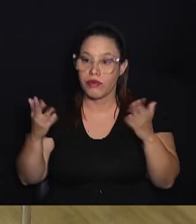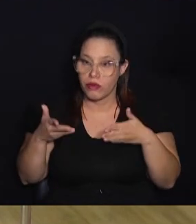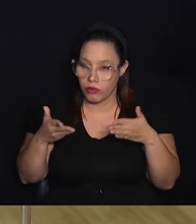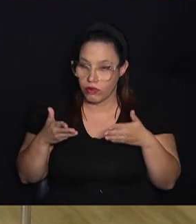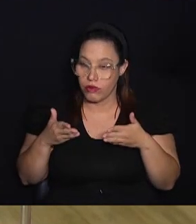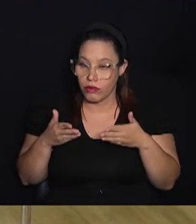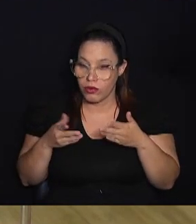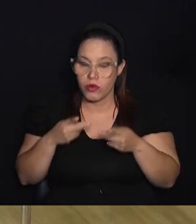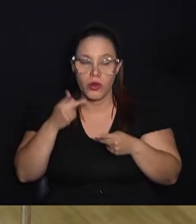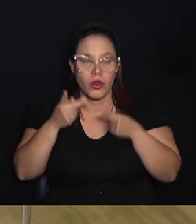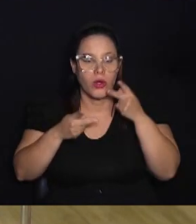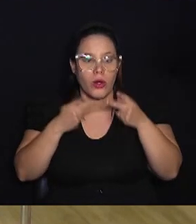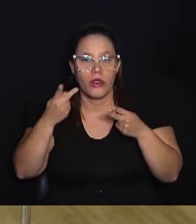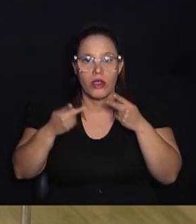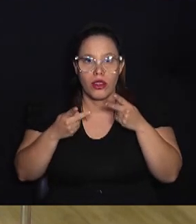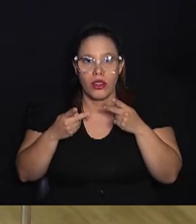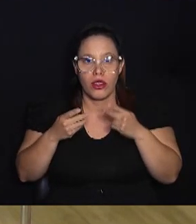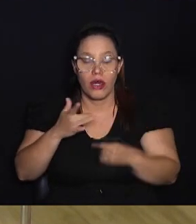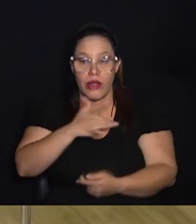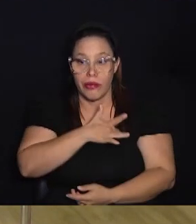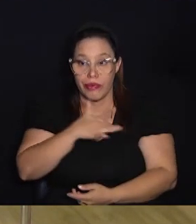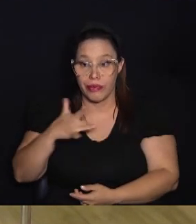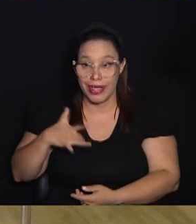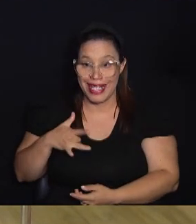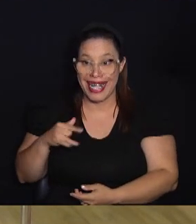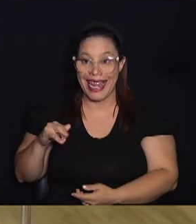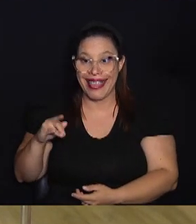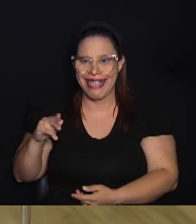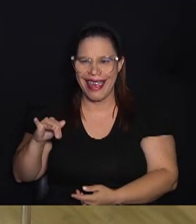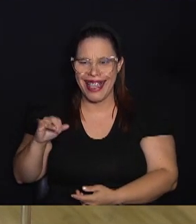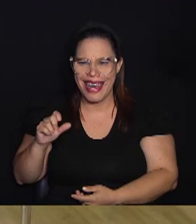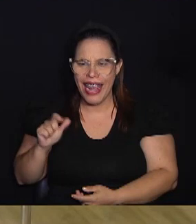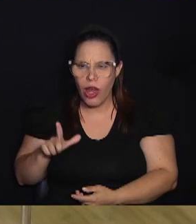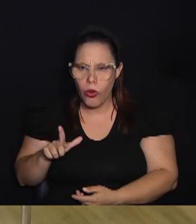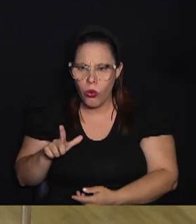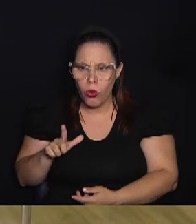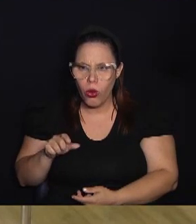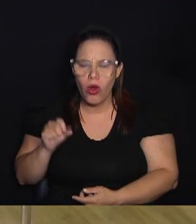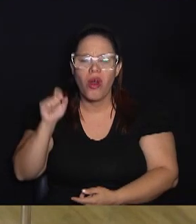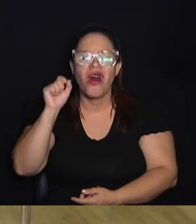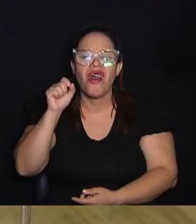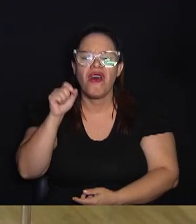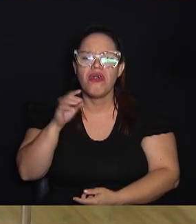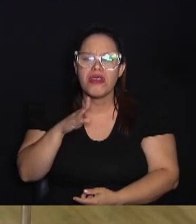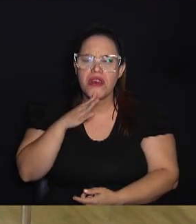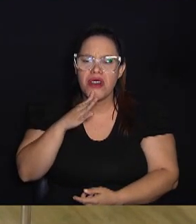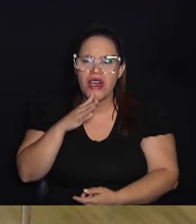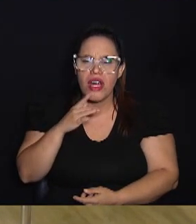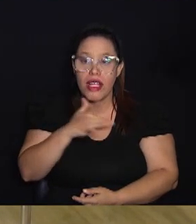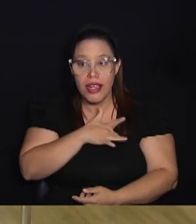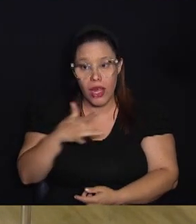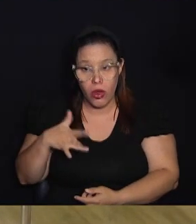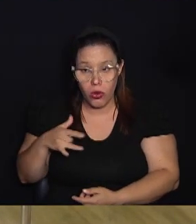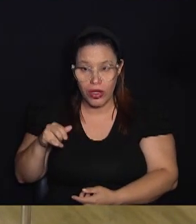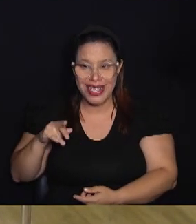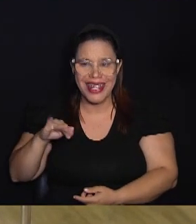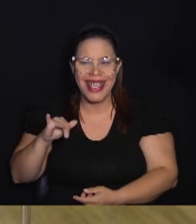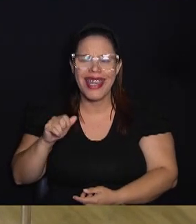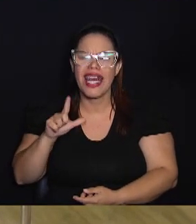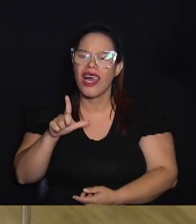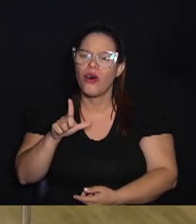nós vamos falar sobre saúde integral Você sabe o que é saúde integral as práticas